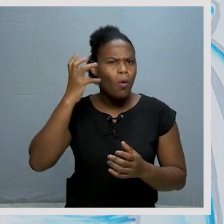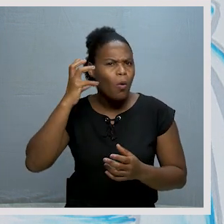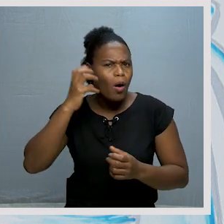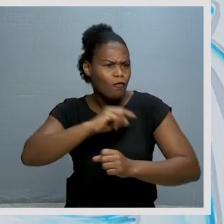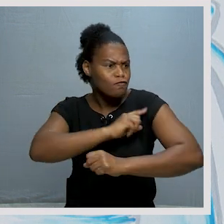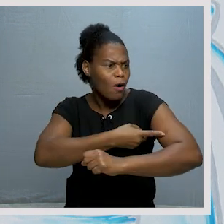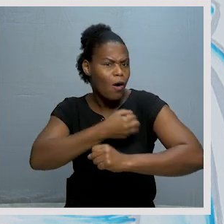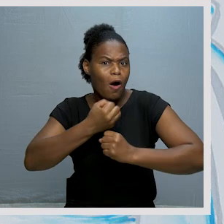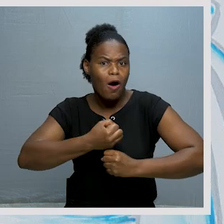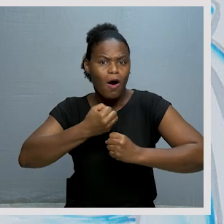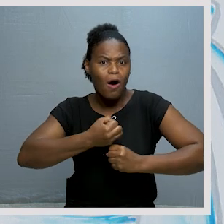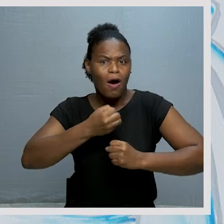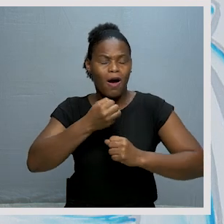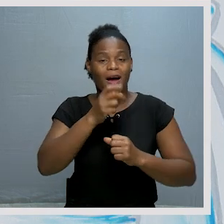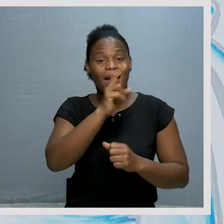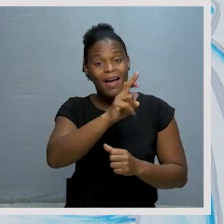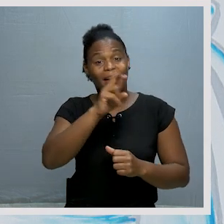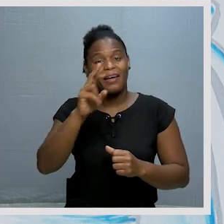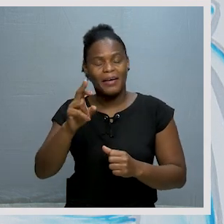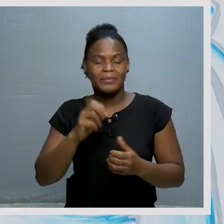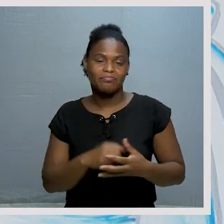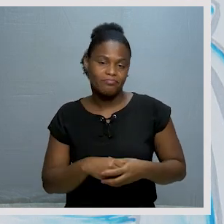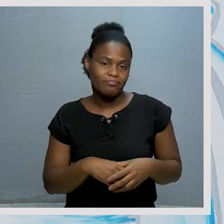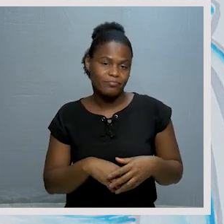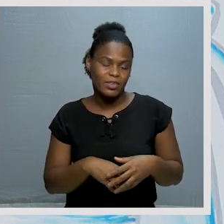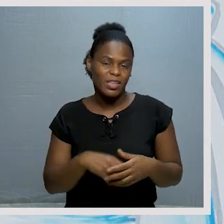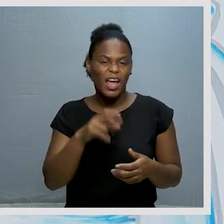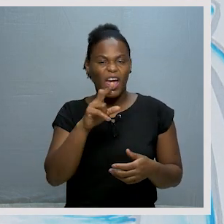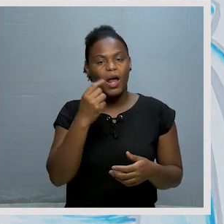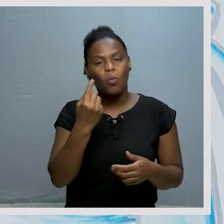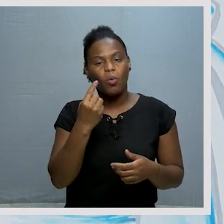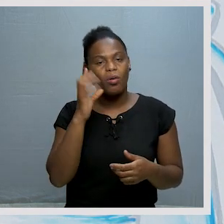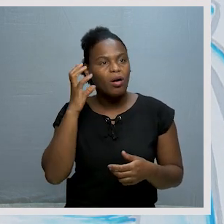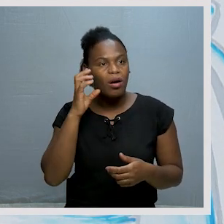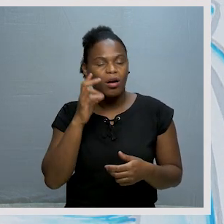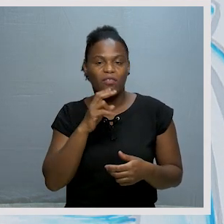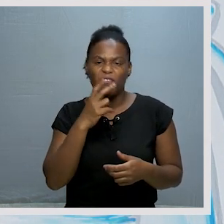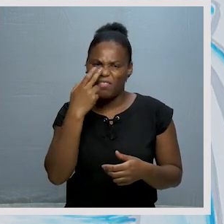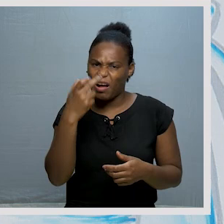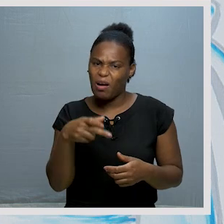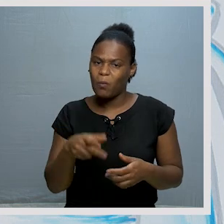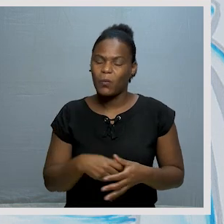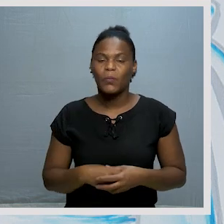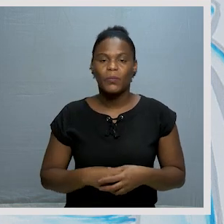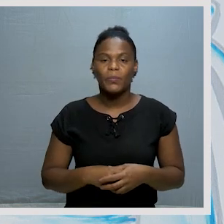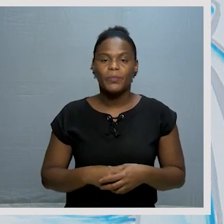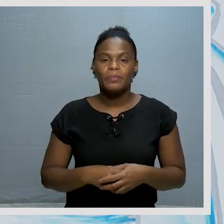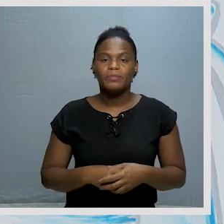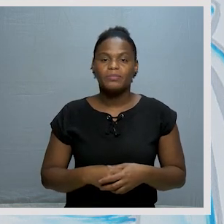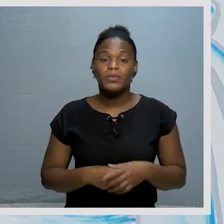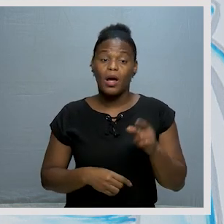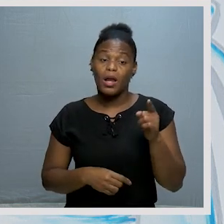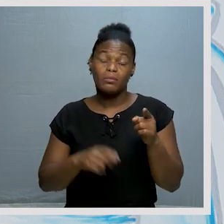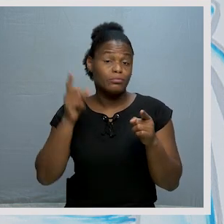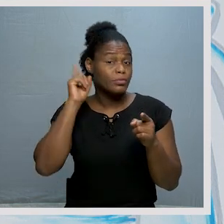é forte, R, e um R quando o som é fraco, R. Então, aqui